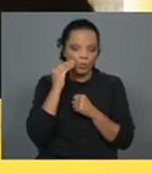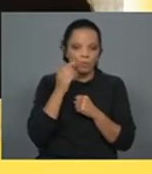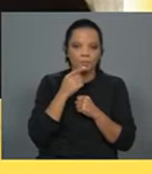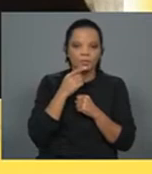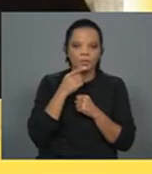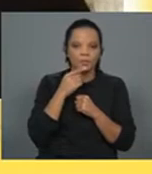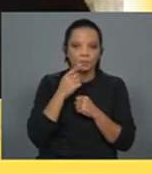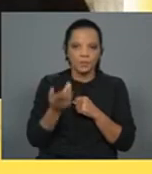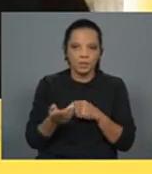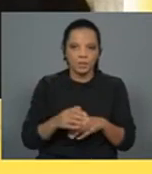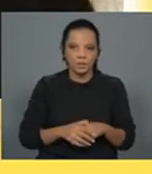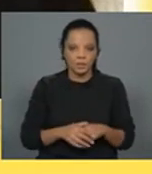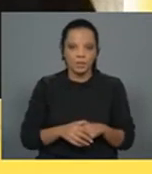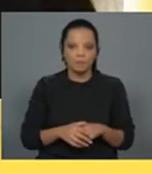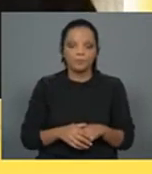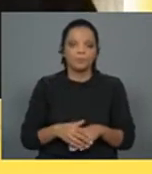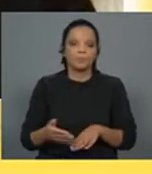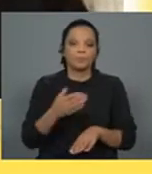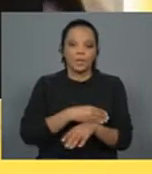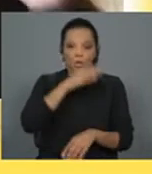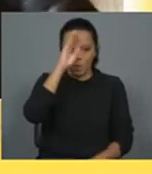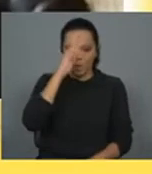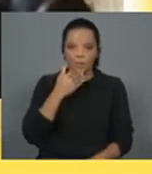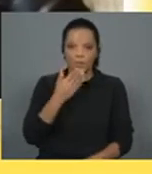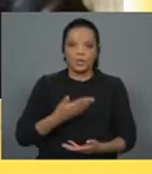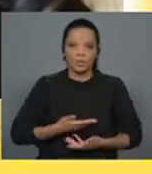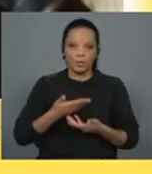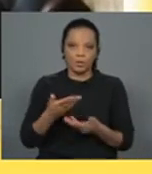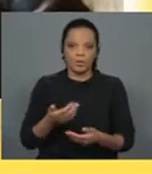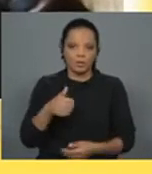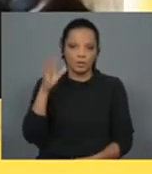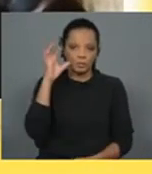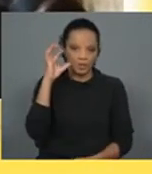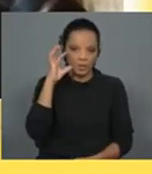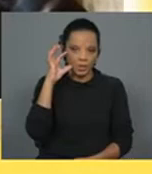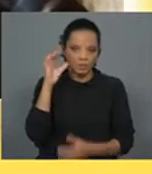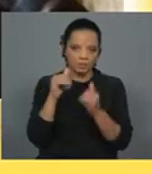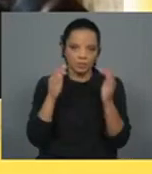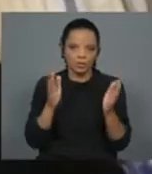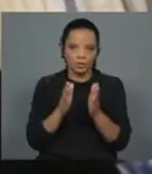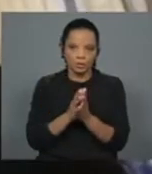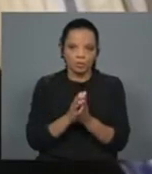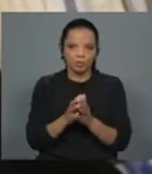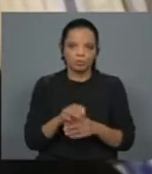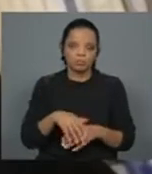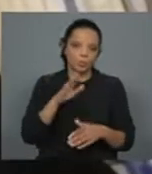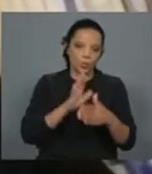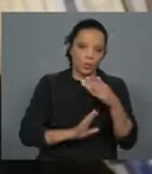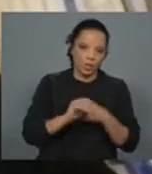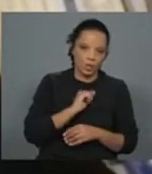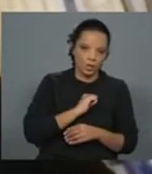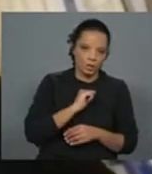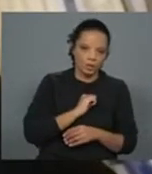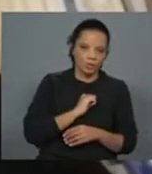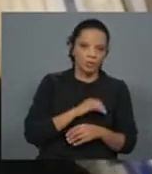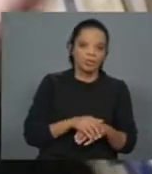Antes de mais, muito obrigado pelo convite e boa tarde a todos, e meus colegas, ao Fernando